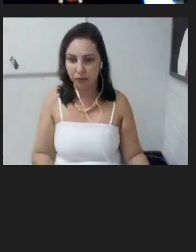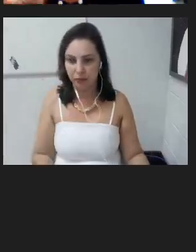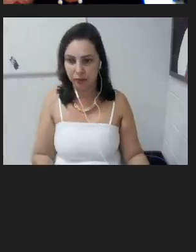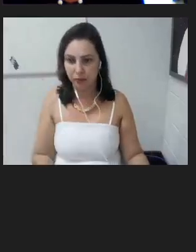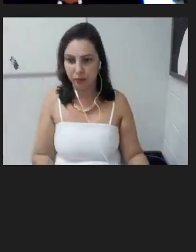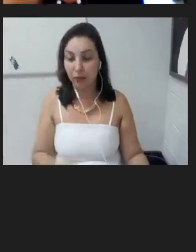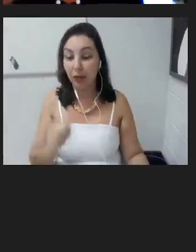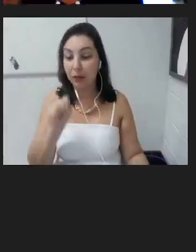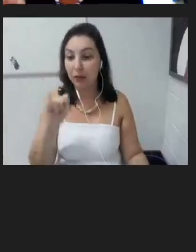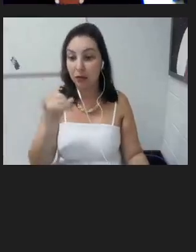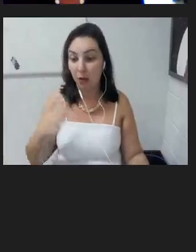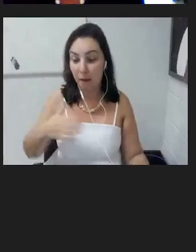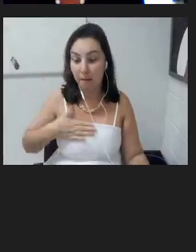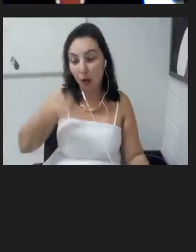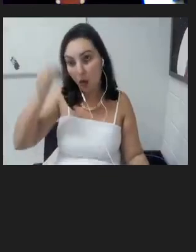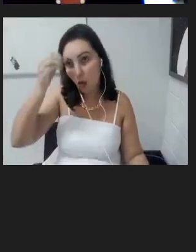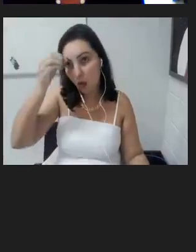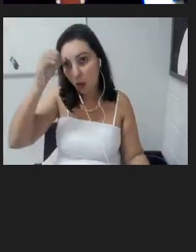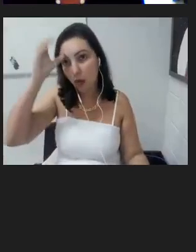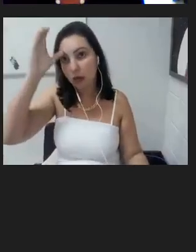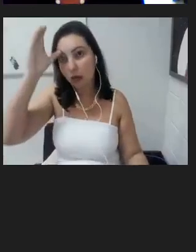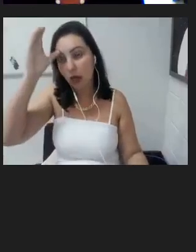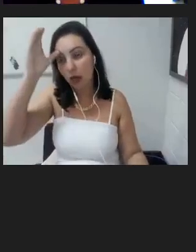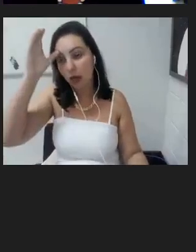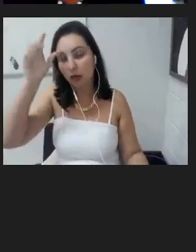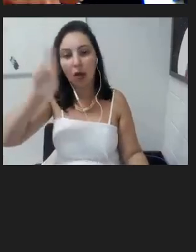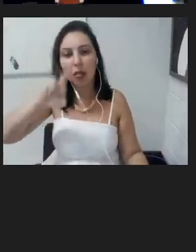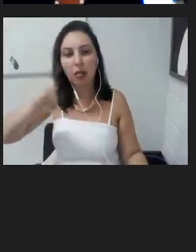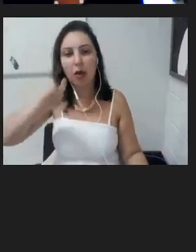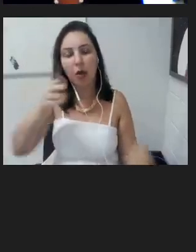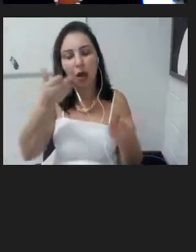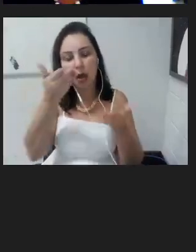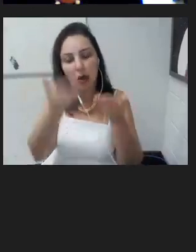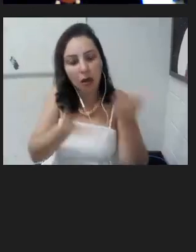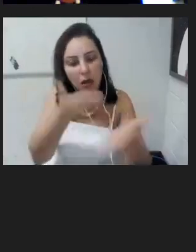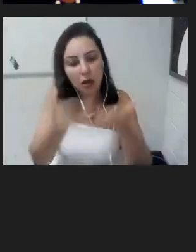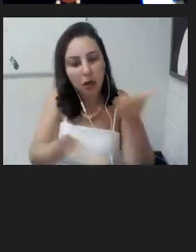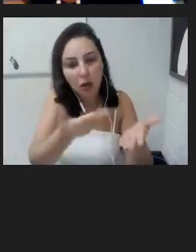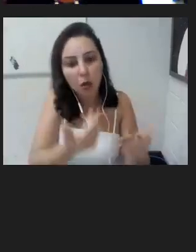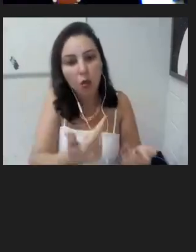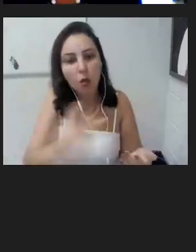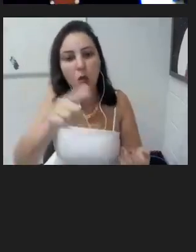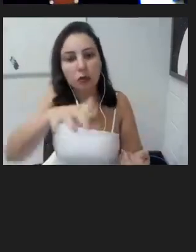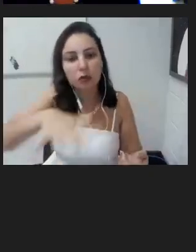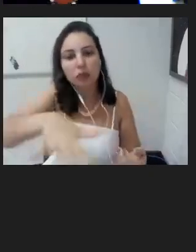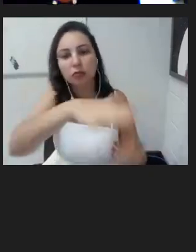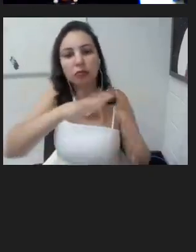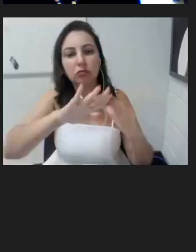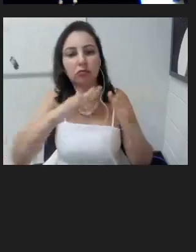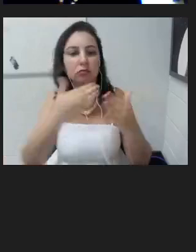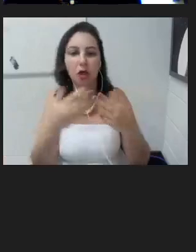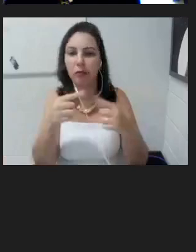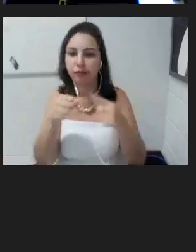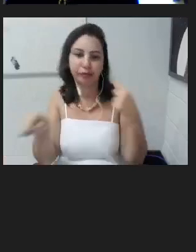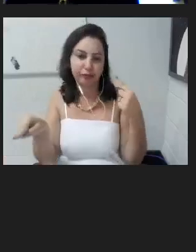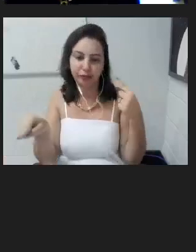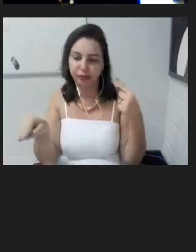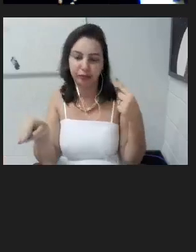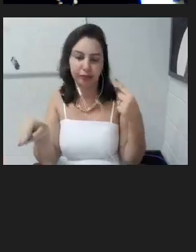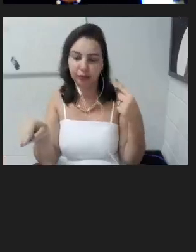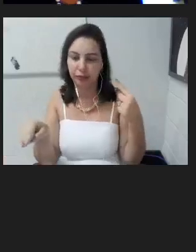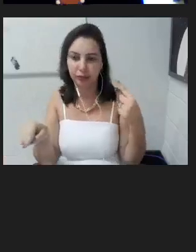meu conhecimento ele não está a serviço do outro, dentro do espaço escolar, ele não faz sentido.